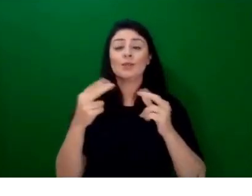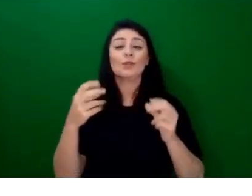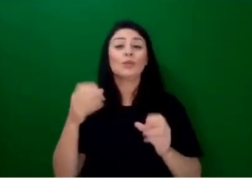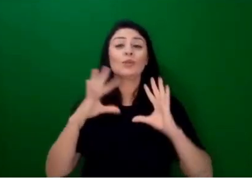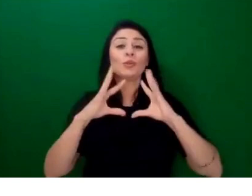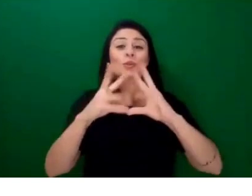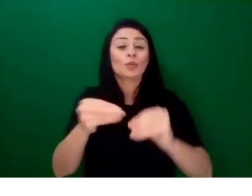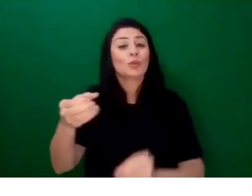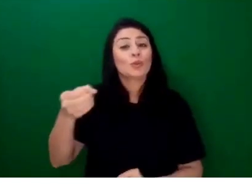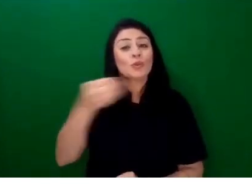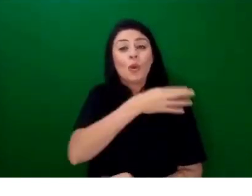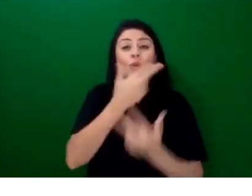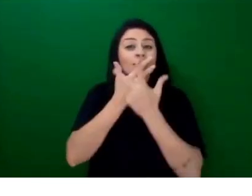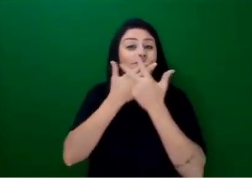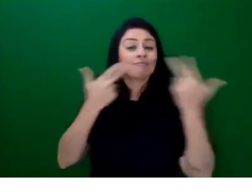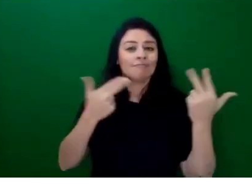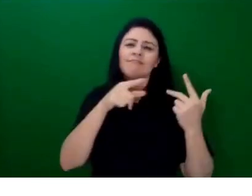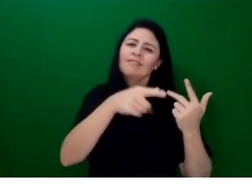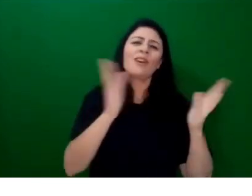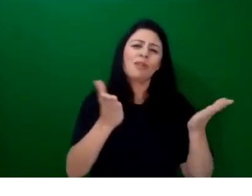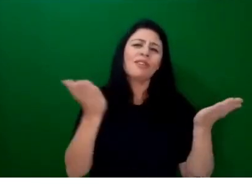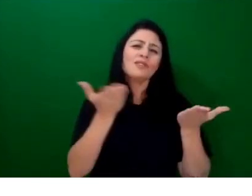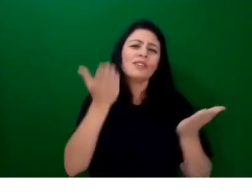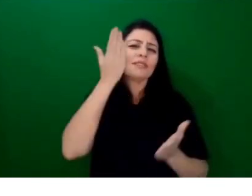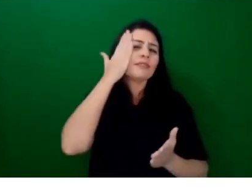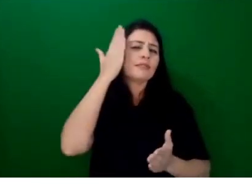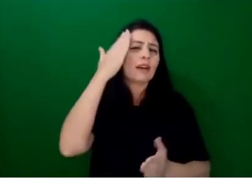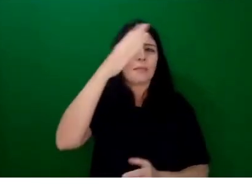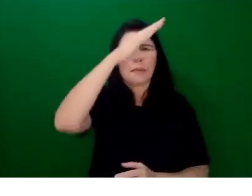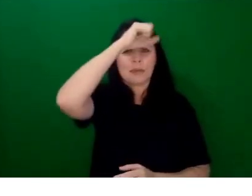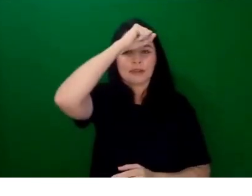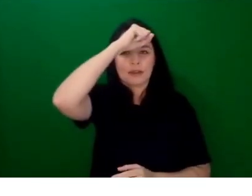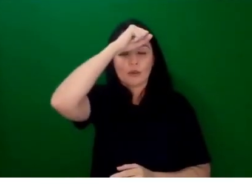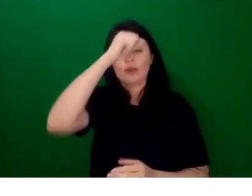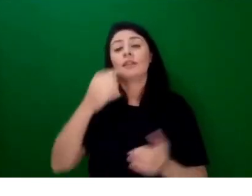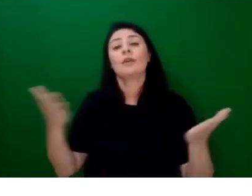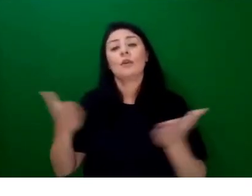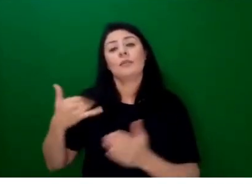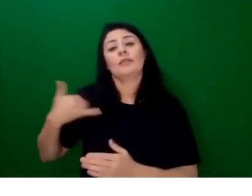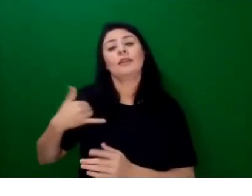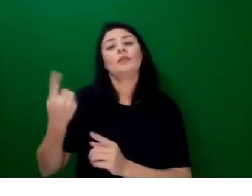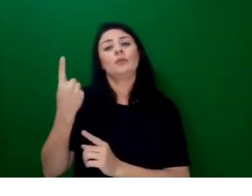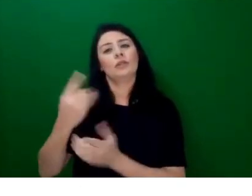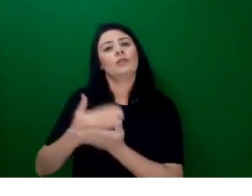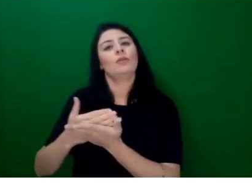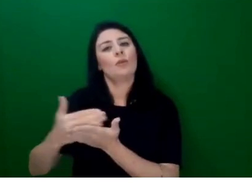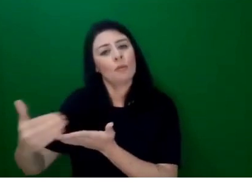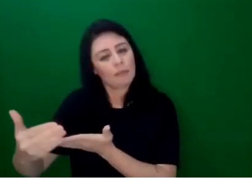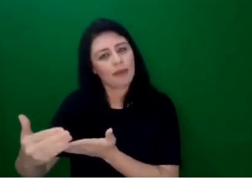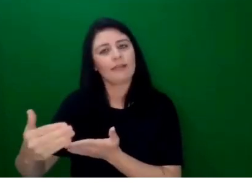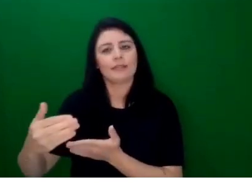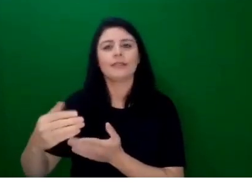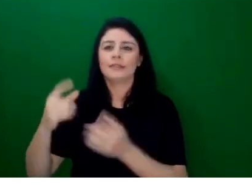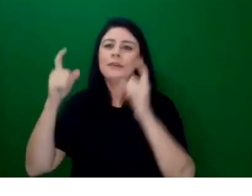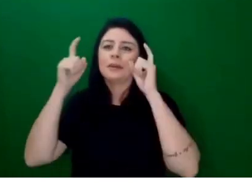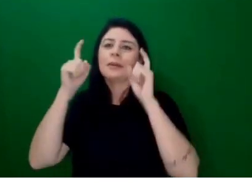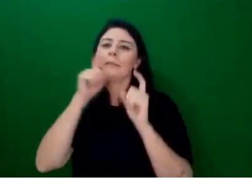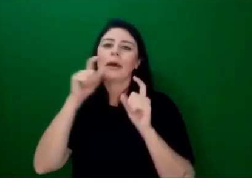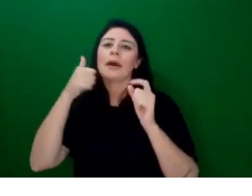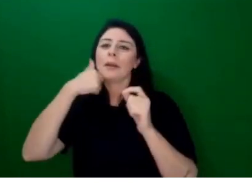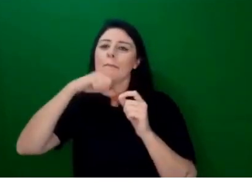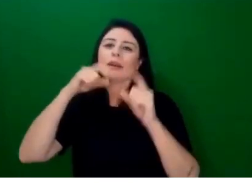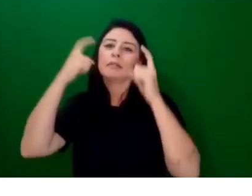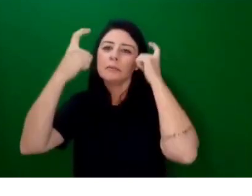Ele já sabe, ele já aprendeu. Então, a partir de 1 ano, alguns pais relatam essa dificuldade, mas é normal, fisiológico e vai